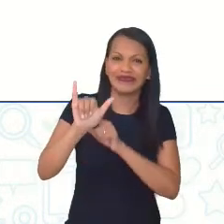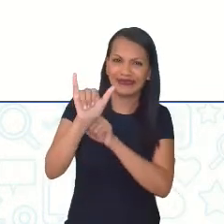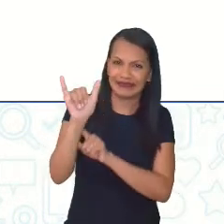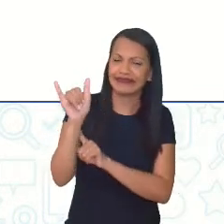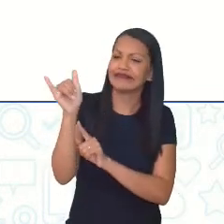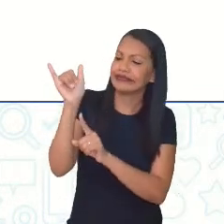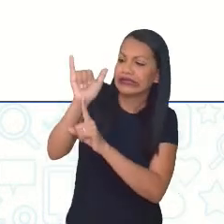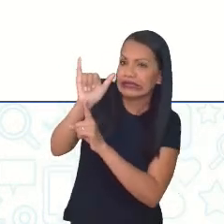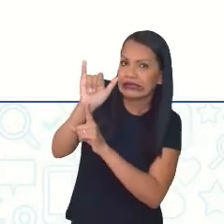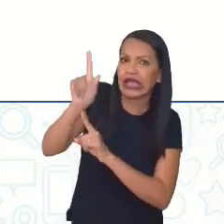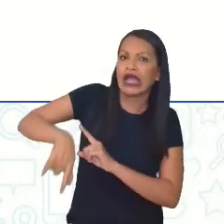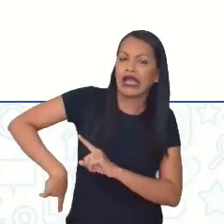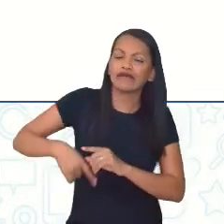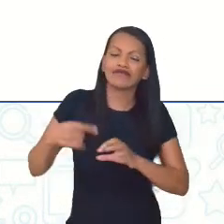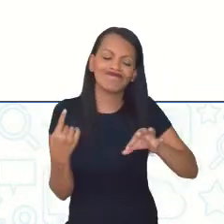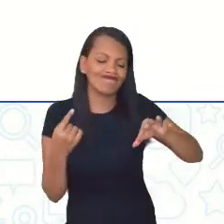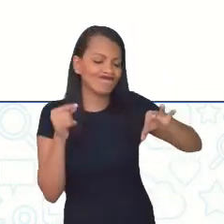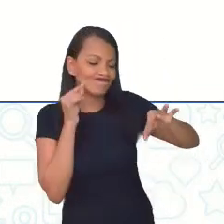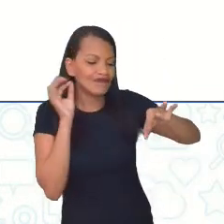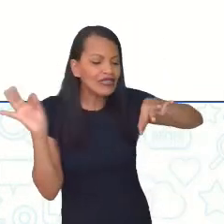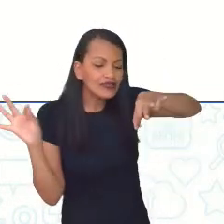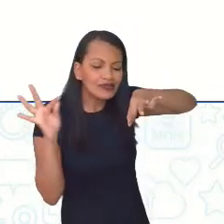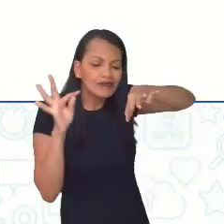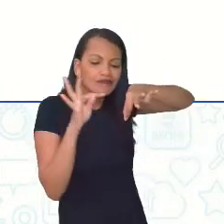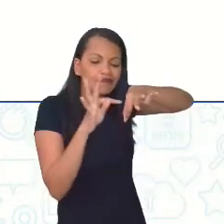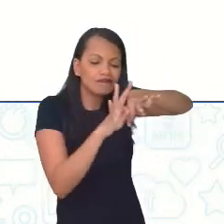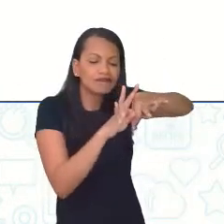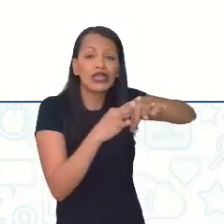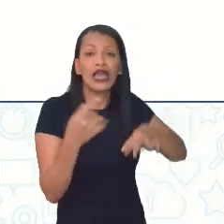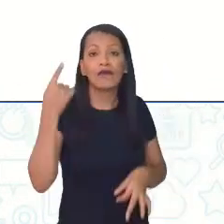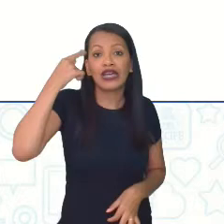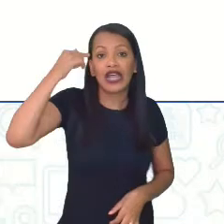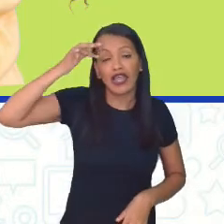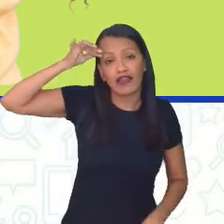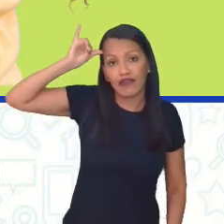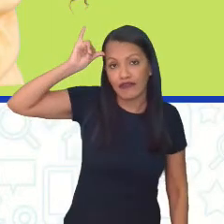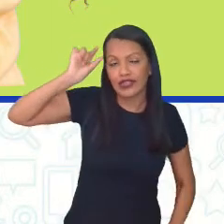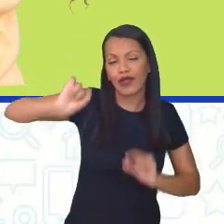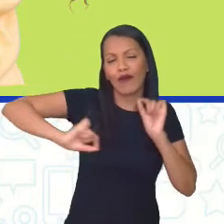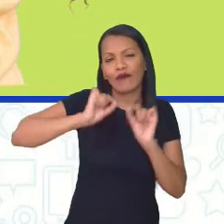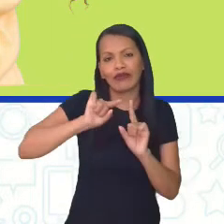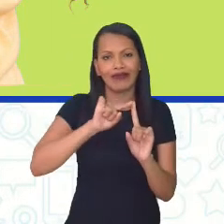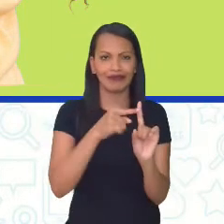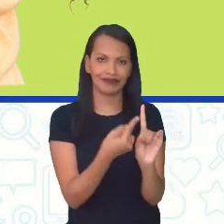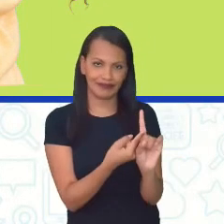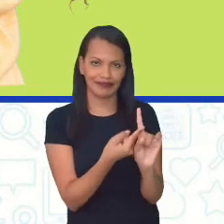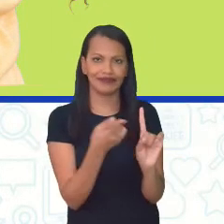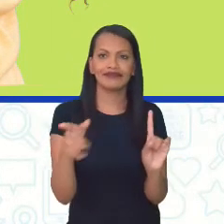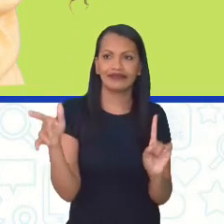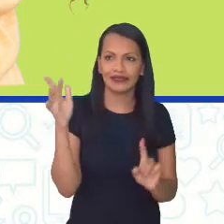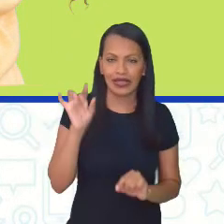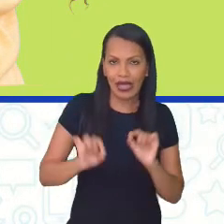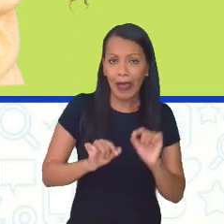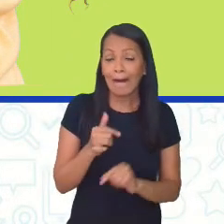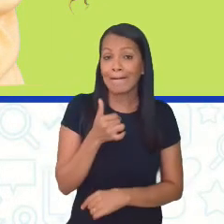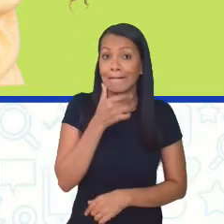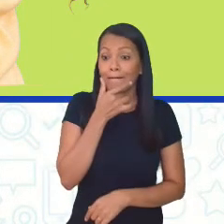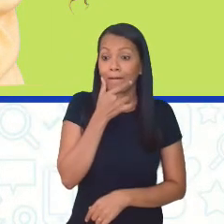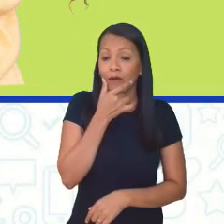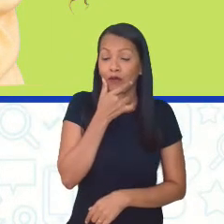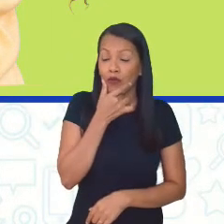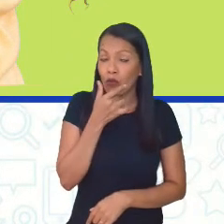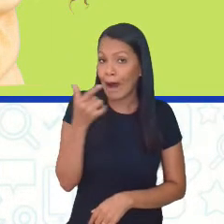útero para impedir a gravidez. Então, normalmente quem vai introduzir é o